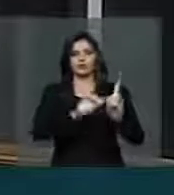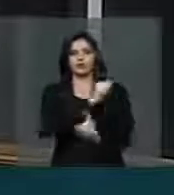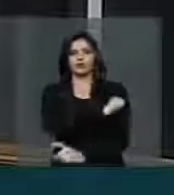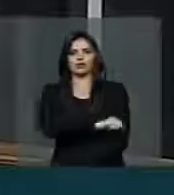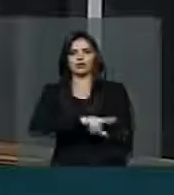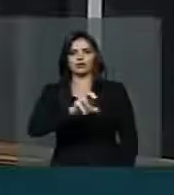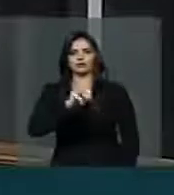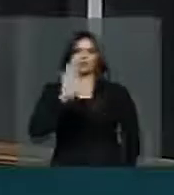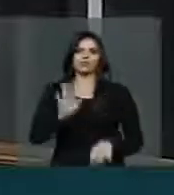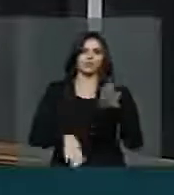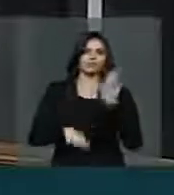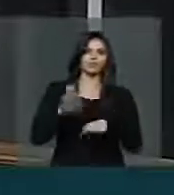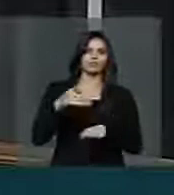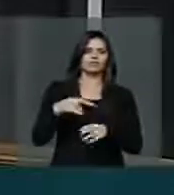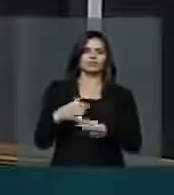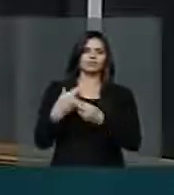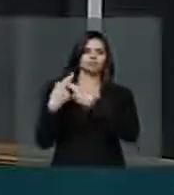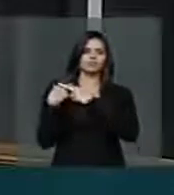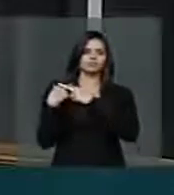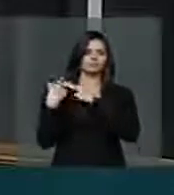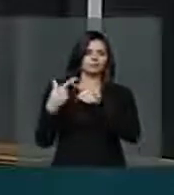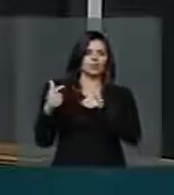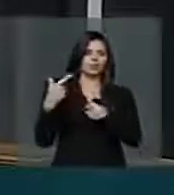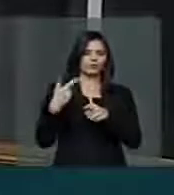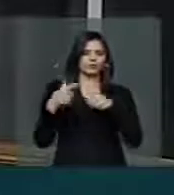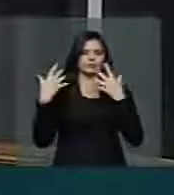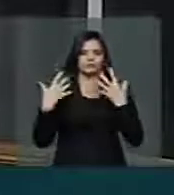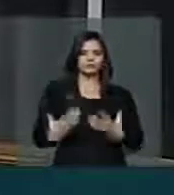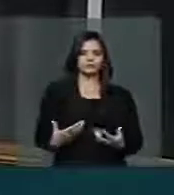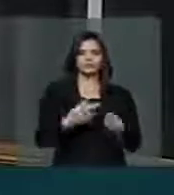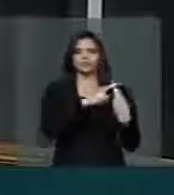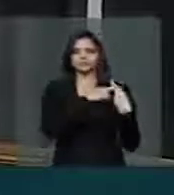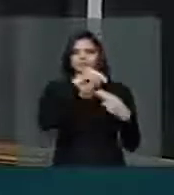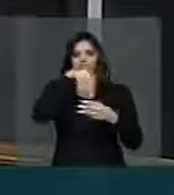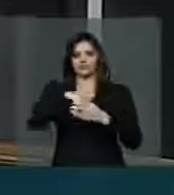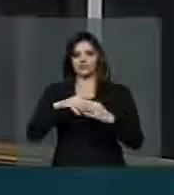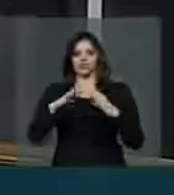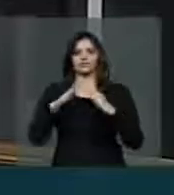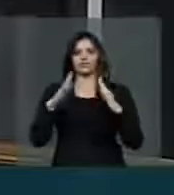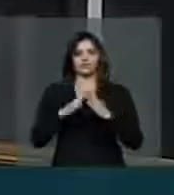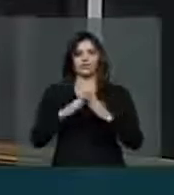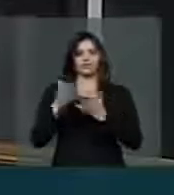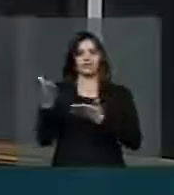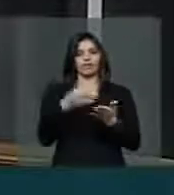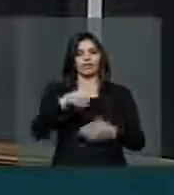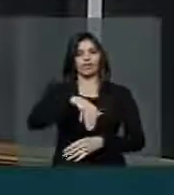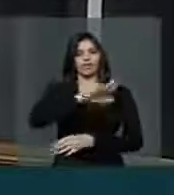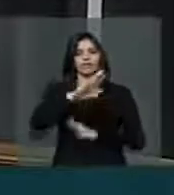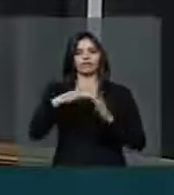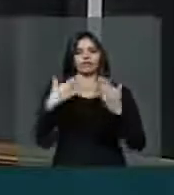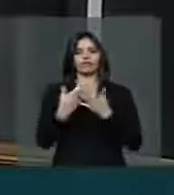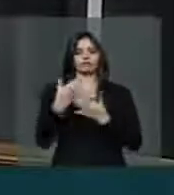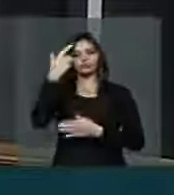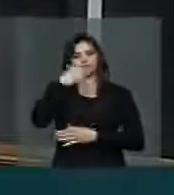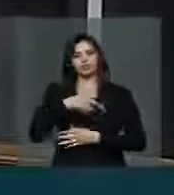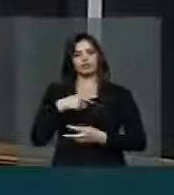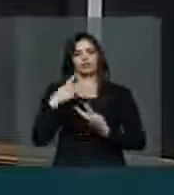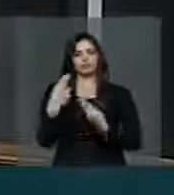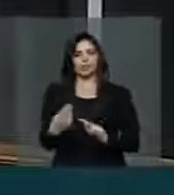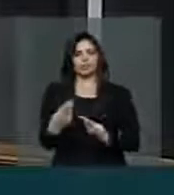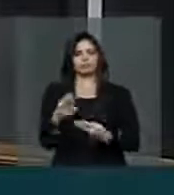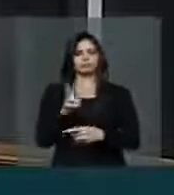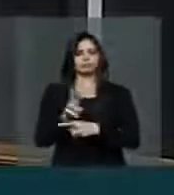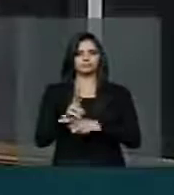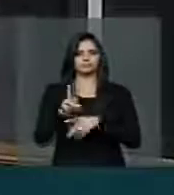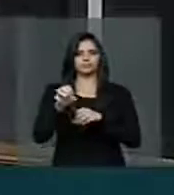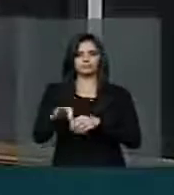muitas vezes carrega problemas que acontecem dentro de sua casa para a escola. Defendo a educação como um